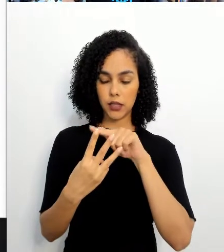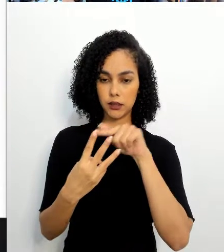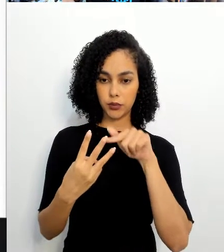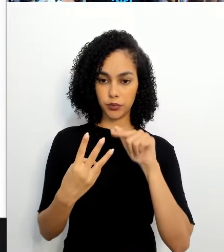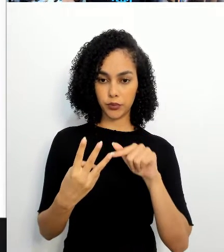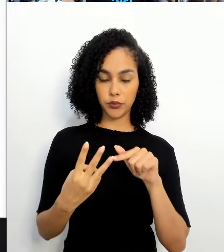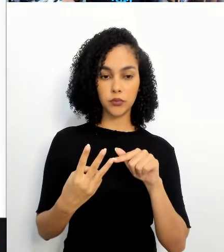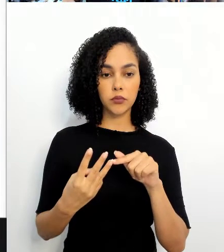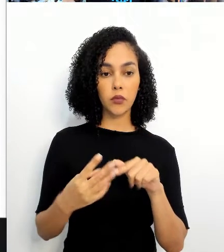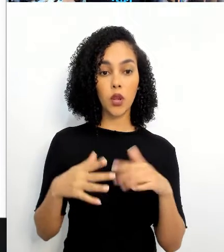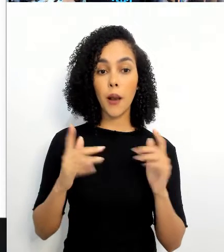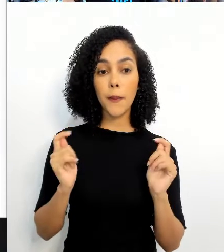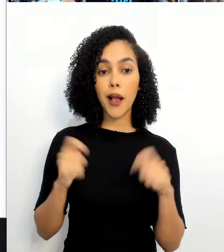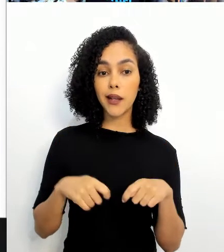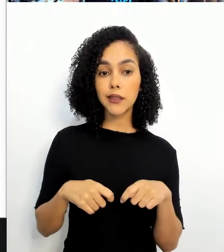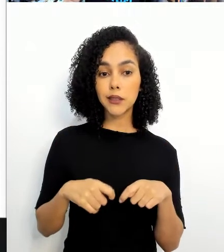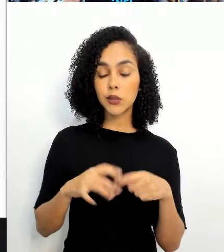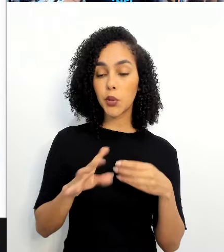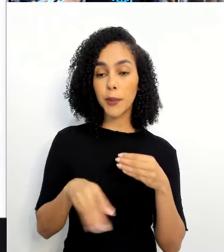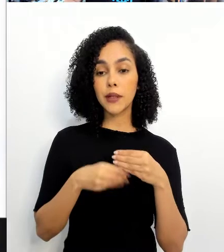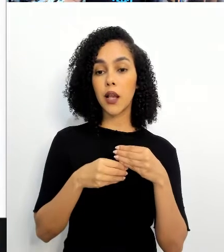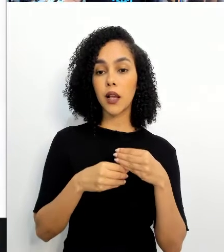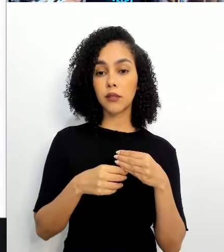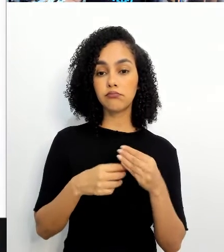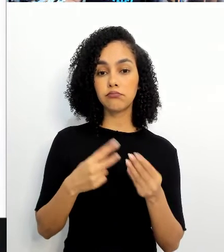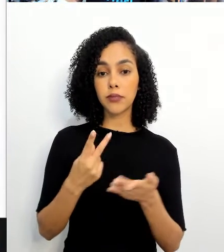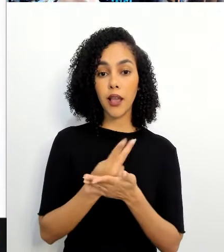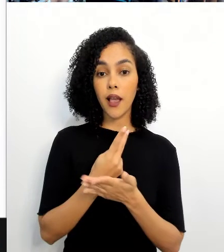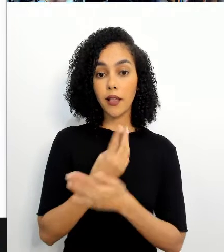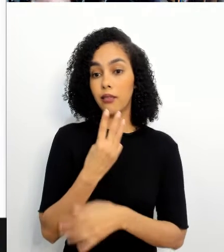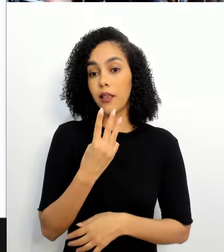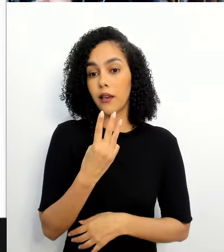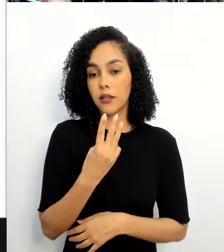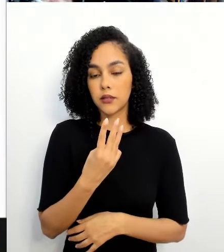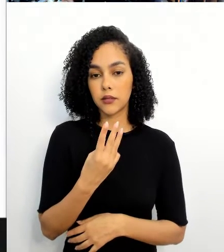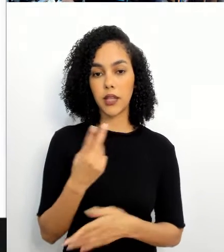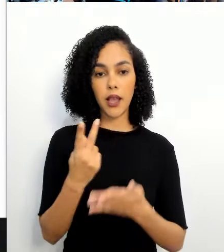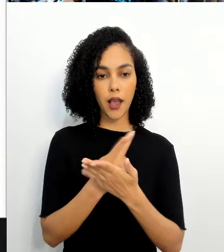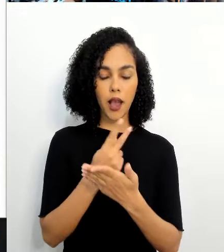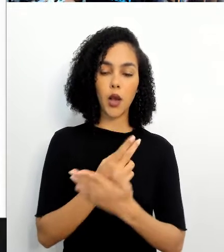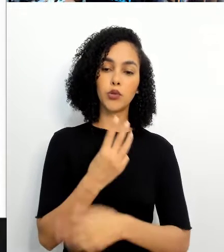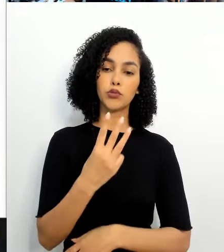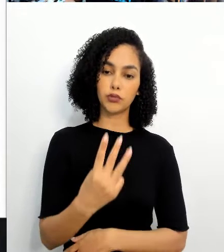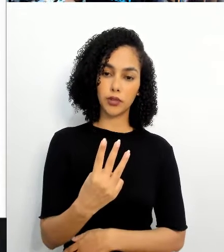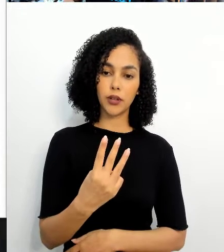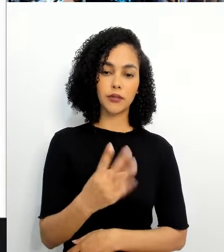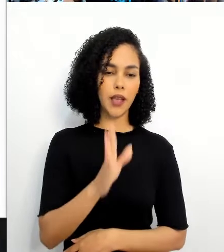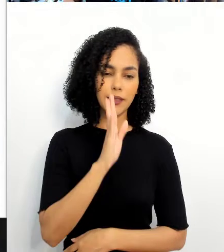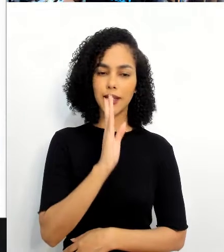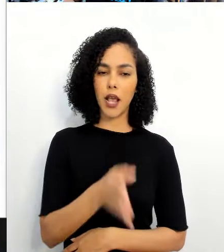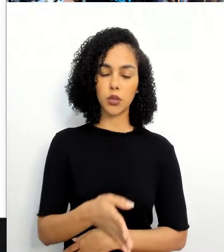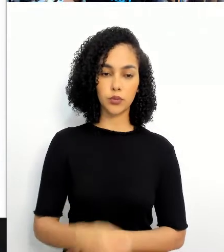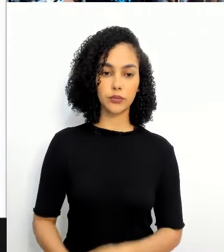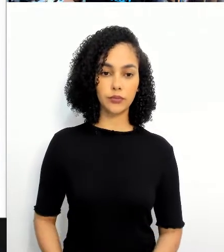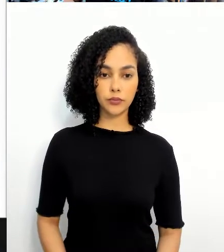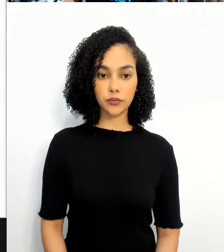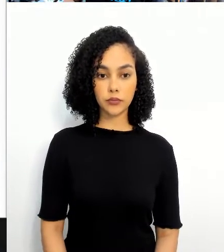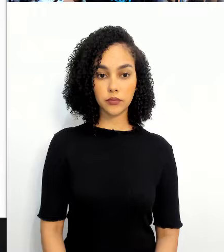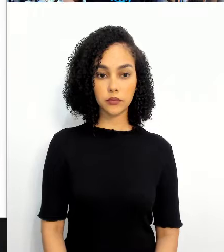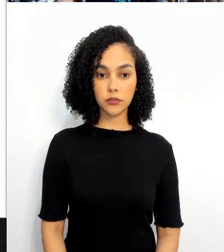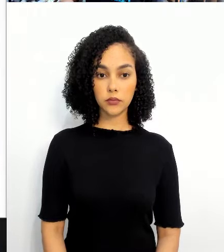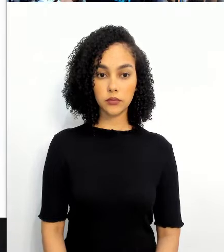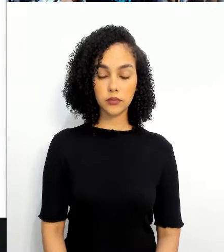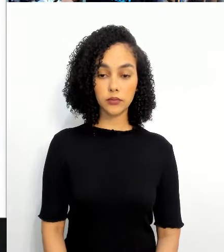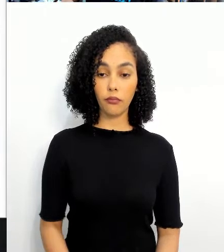a probabilidade de A complementar no caso de 3 dardos? Você quer errar os 3. É direto, ó. Erra o